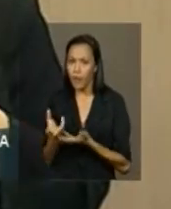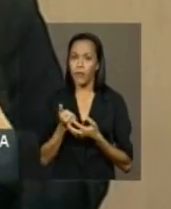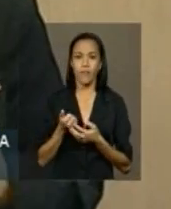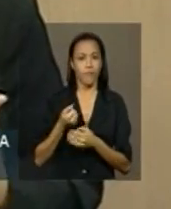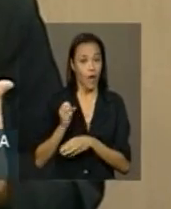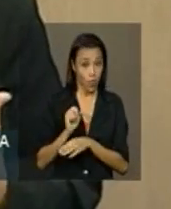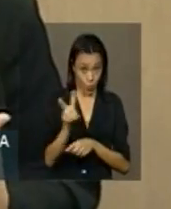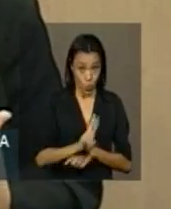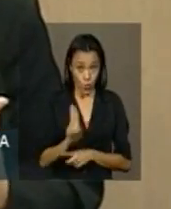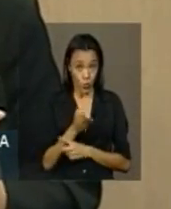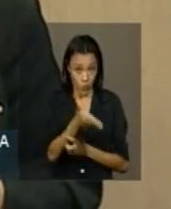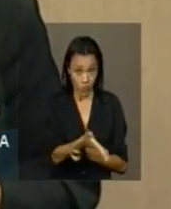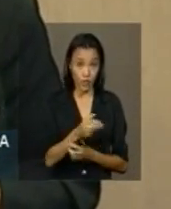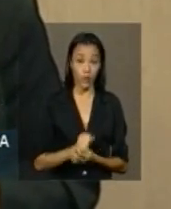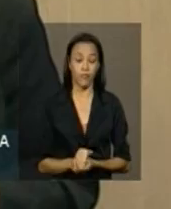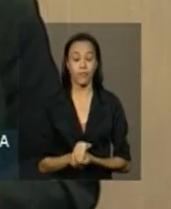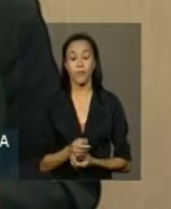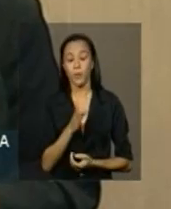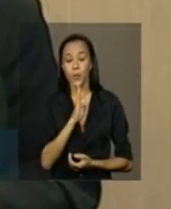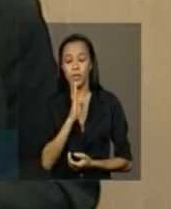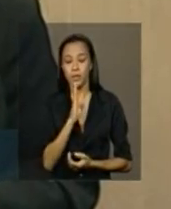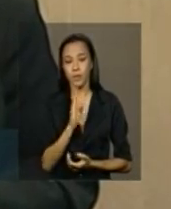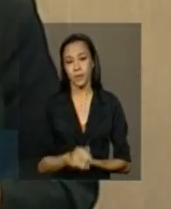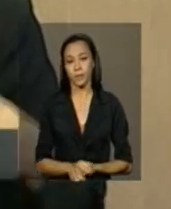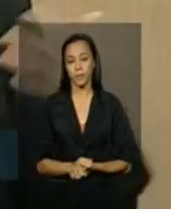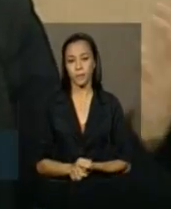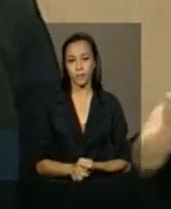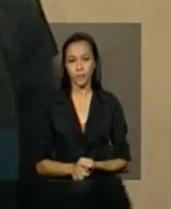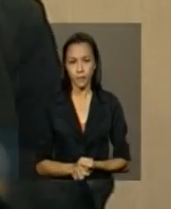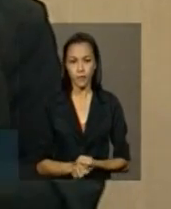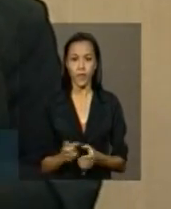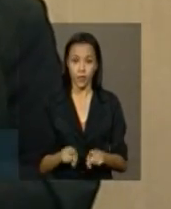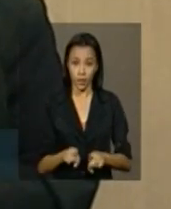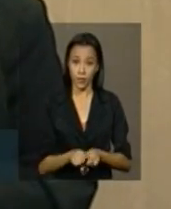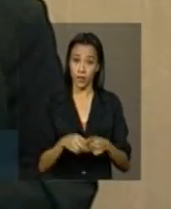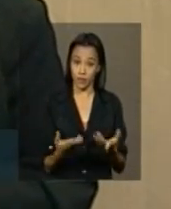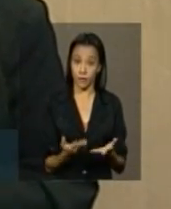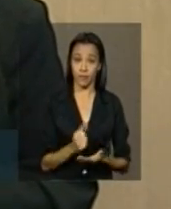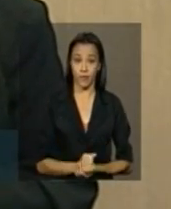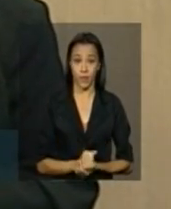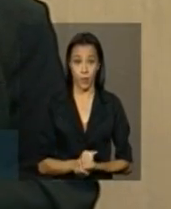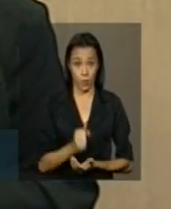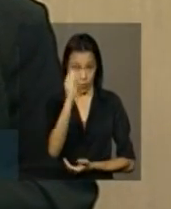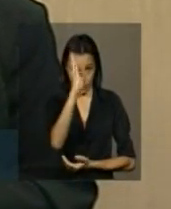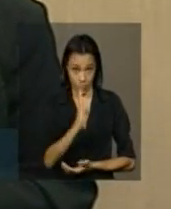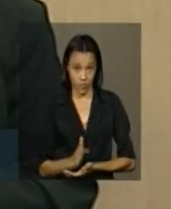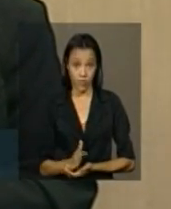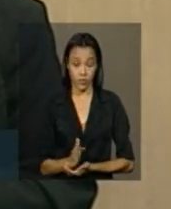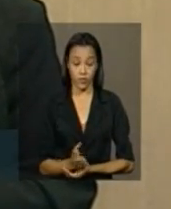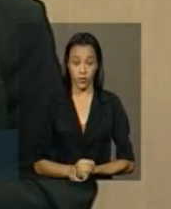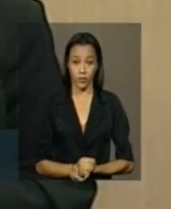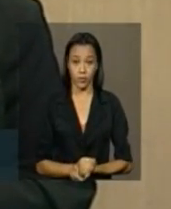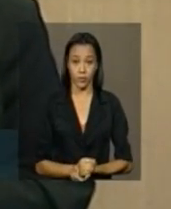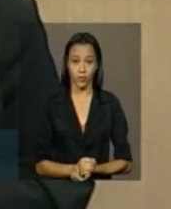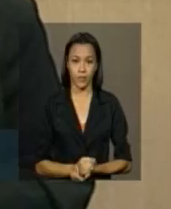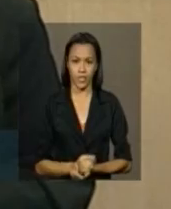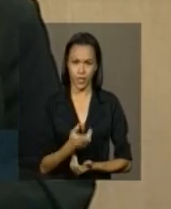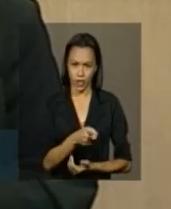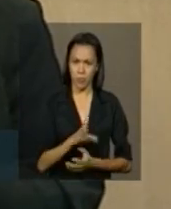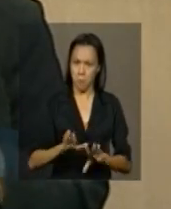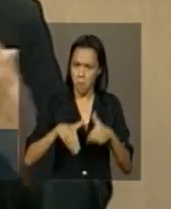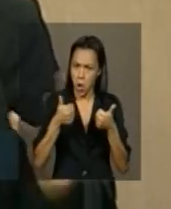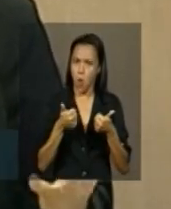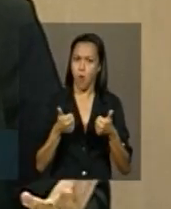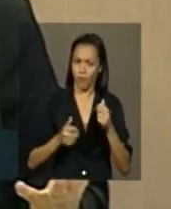Amazônias seja cada vez mais robusto em termos de conhecimento técnico científico e seja o Brasil eh recepciono também de maior inovação